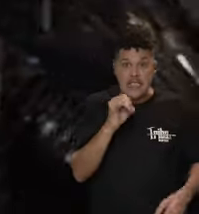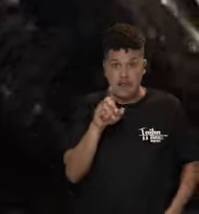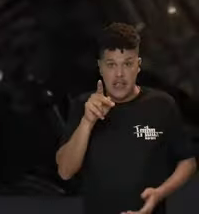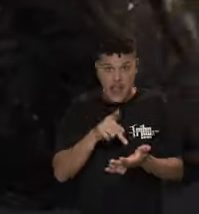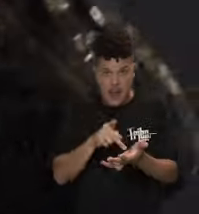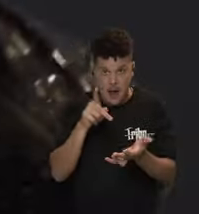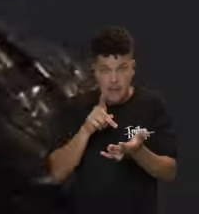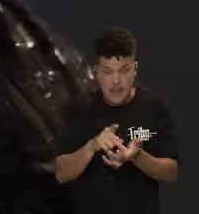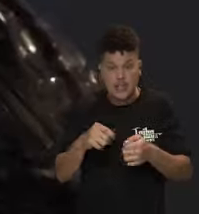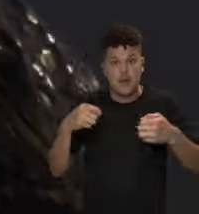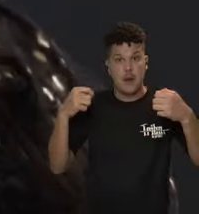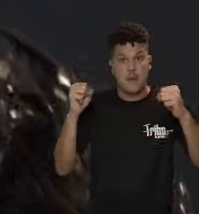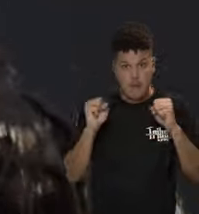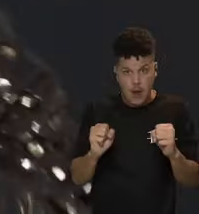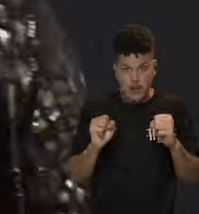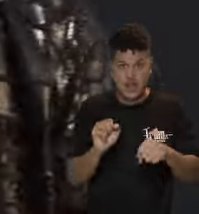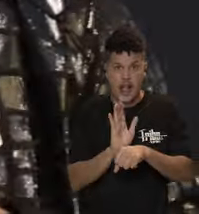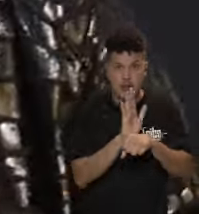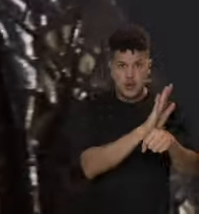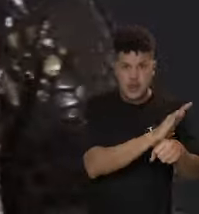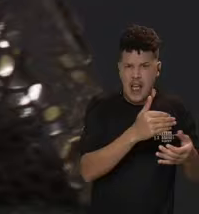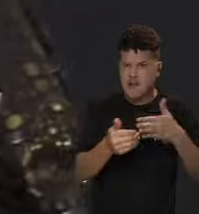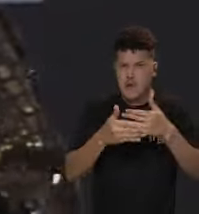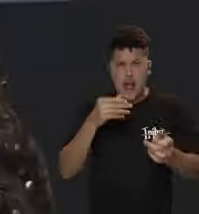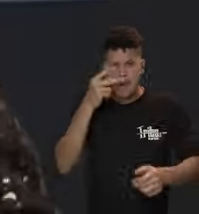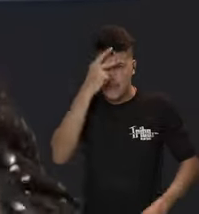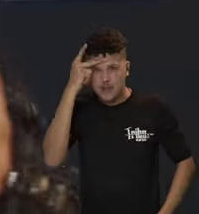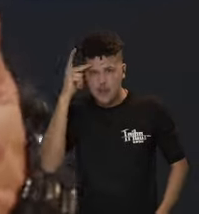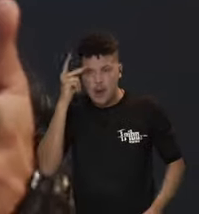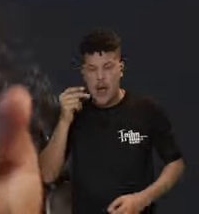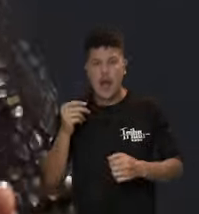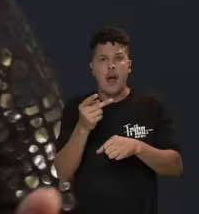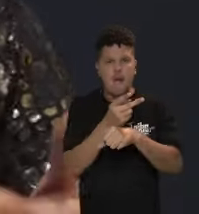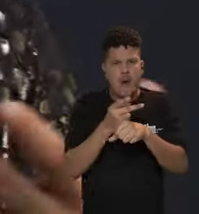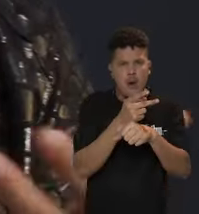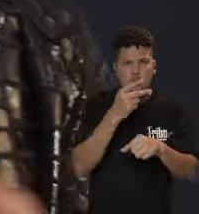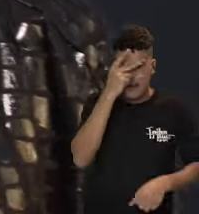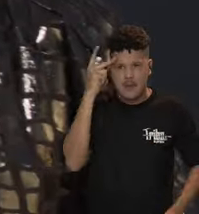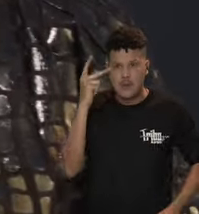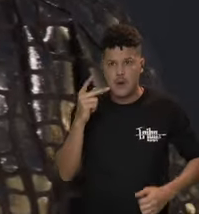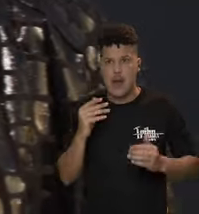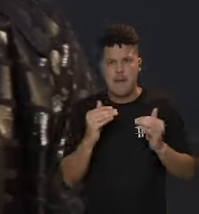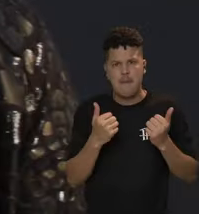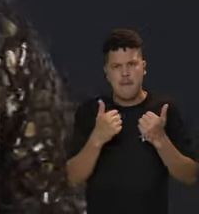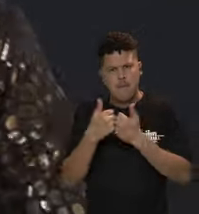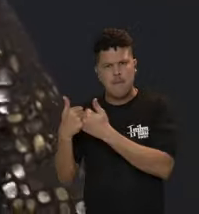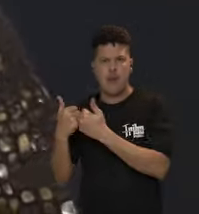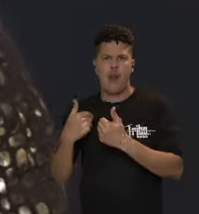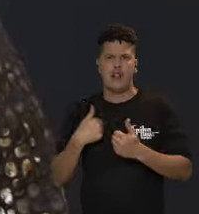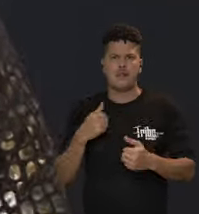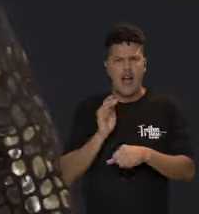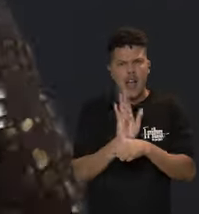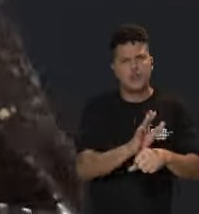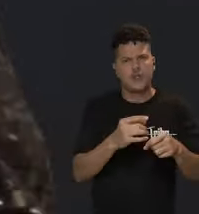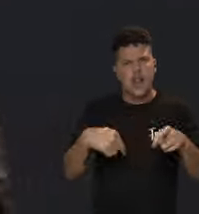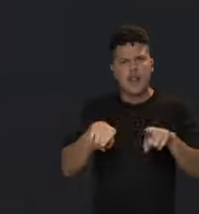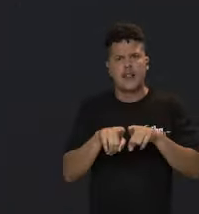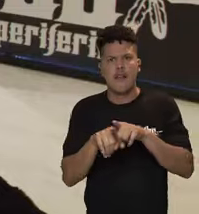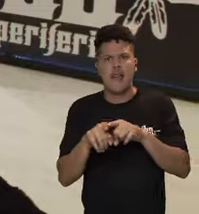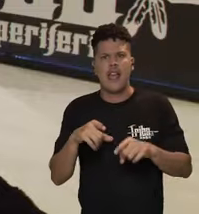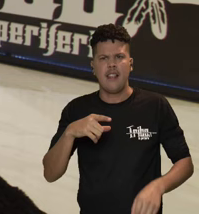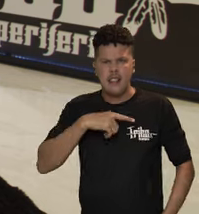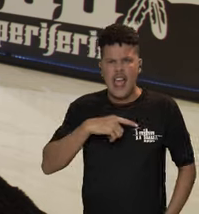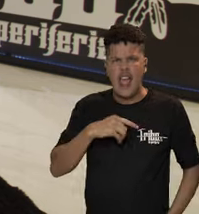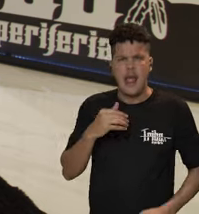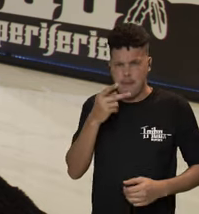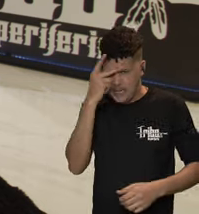realmente tem condições de ajudar alguém, procure também alguém mais próximo de você pra você poder ajudar, saca? Te garanto que tem alguém próximo